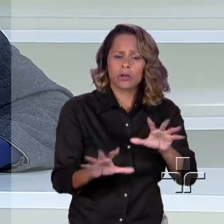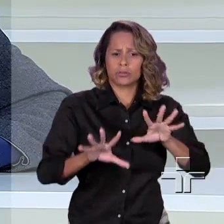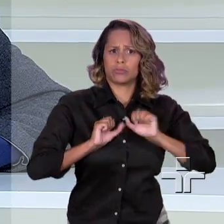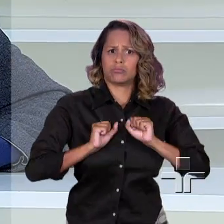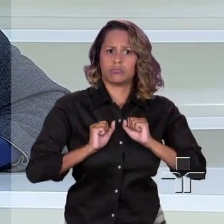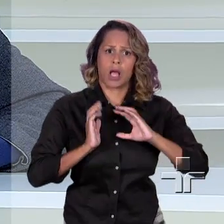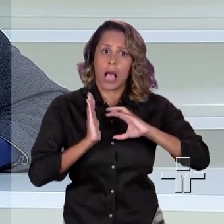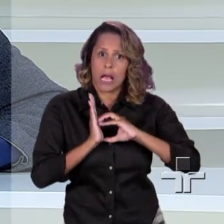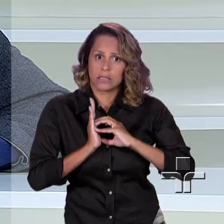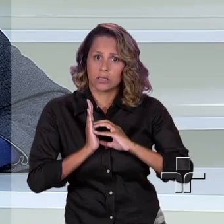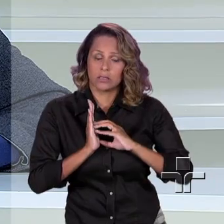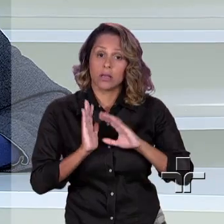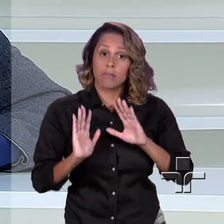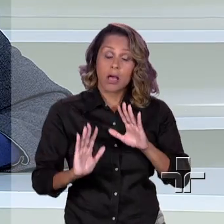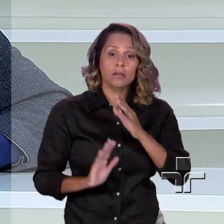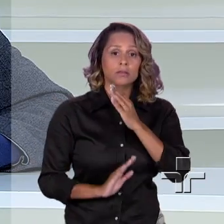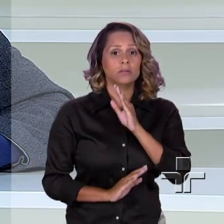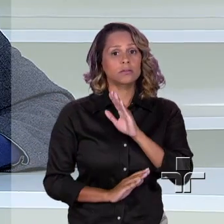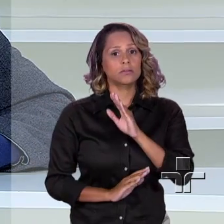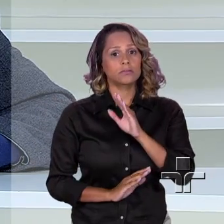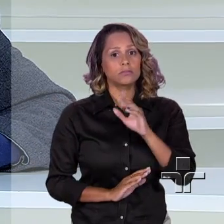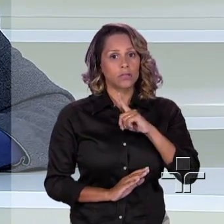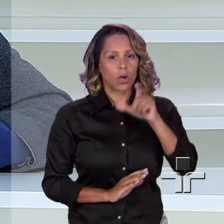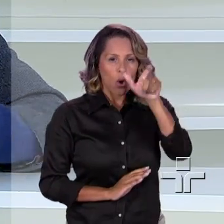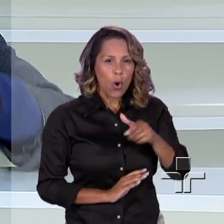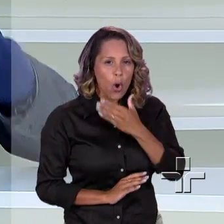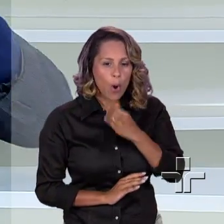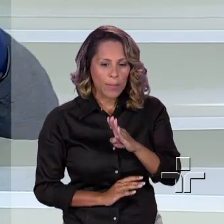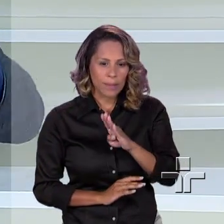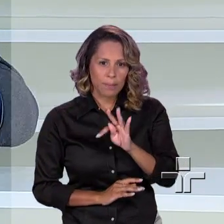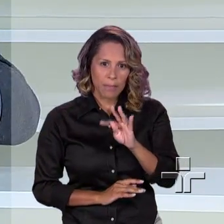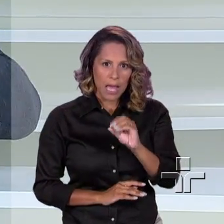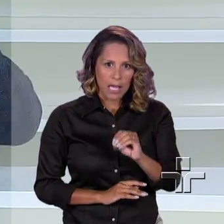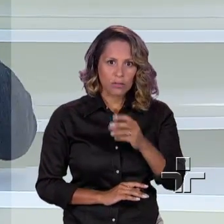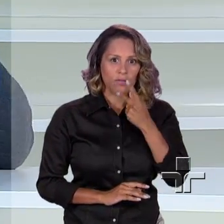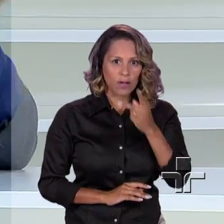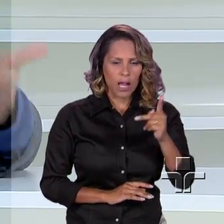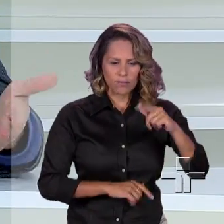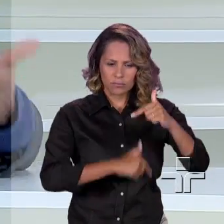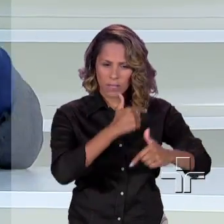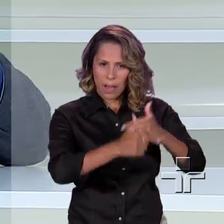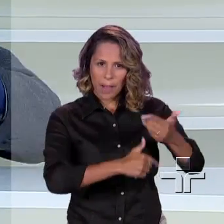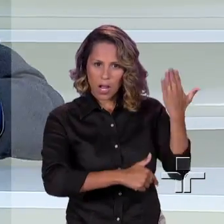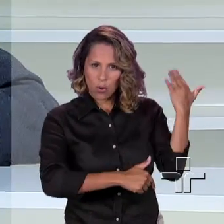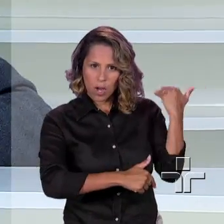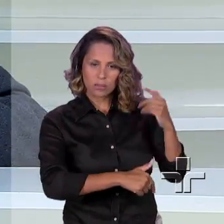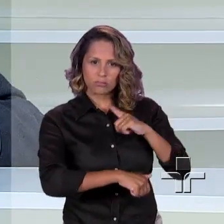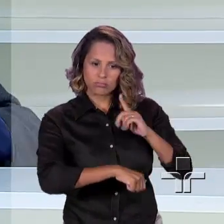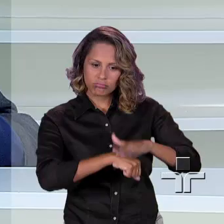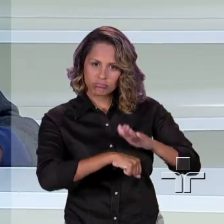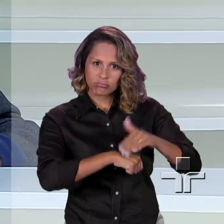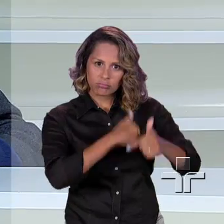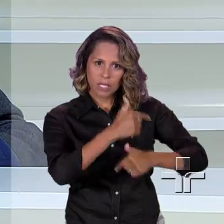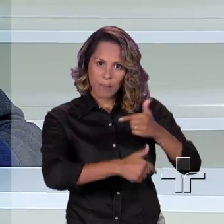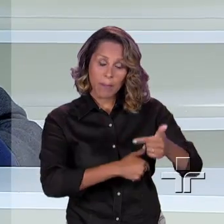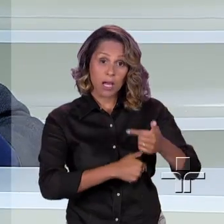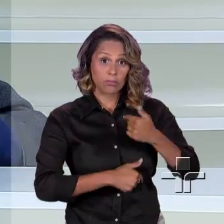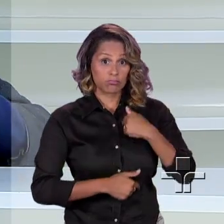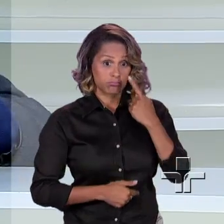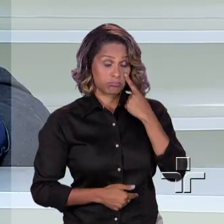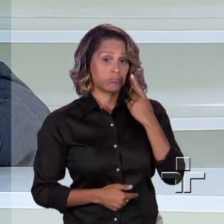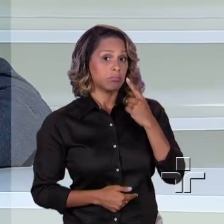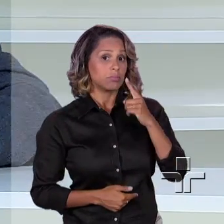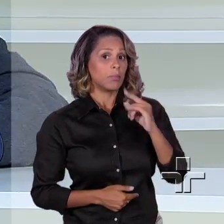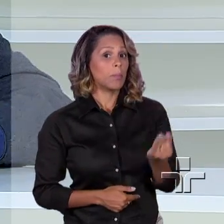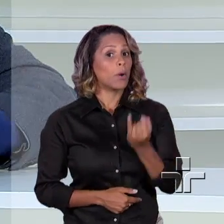tempo, a desenvolver um trabalho que eu, não sei se você concordaria, queria que você comentasse, que eu considero que foi importante